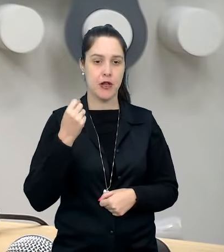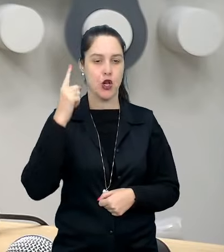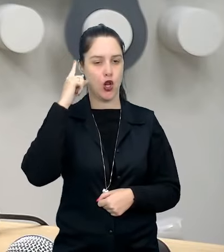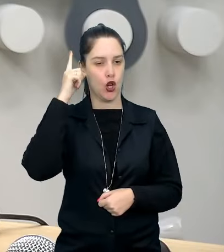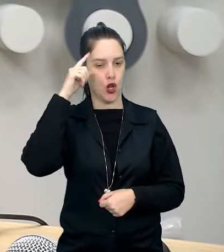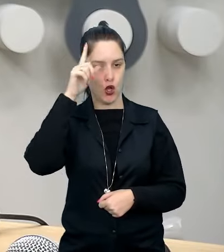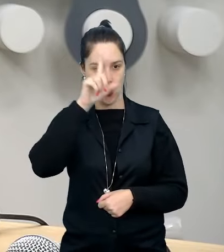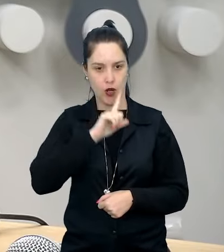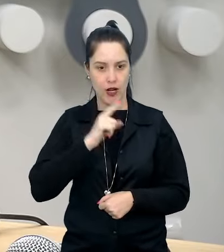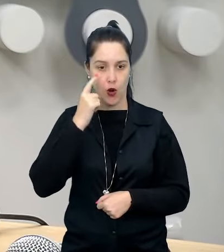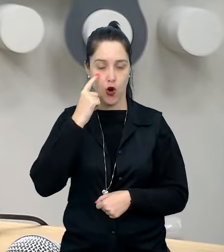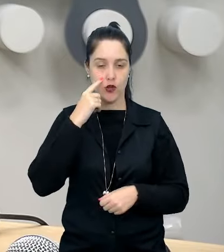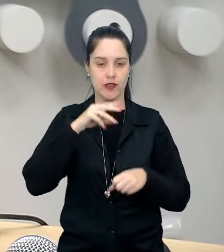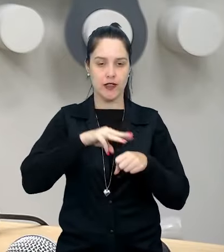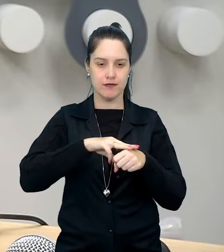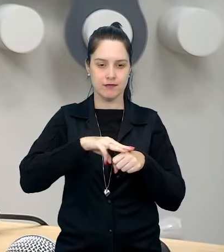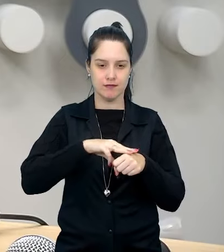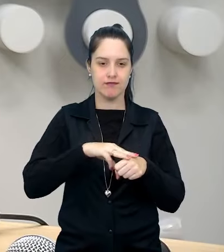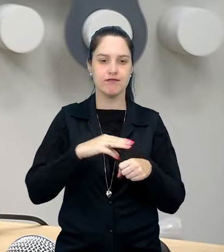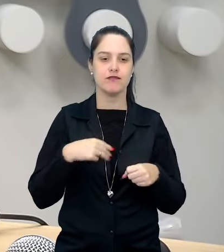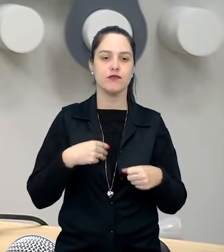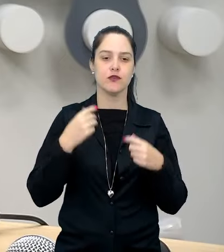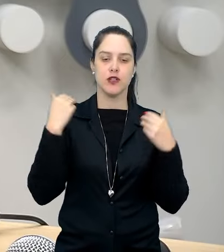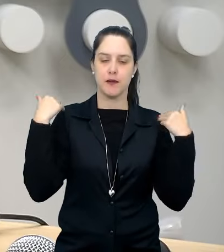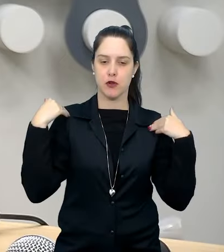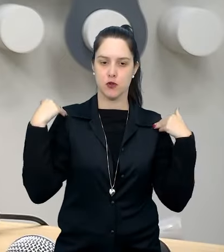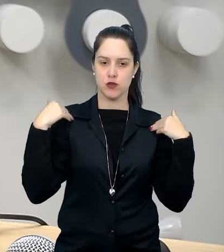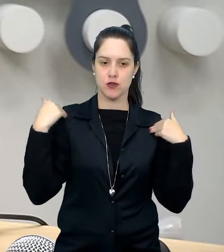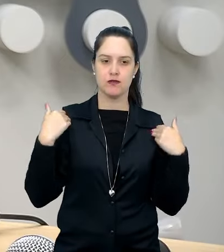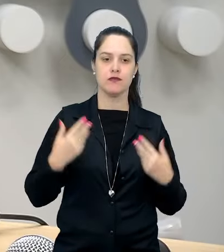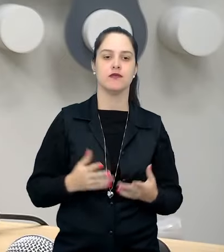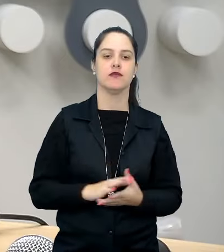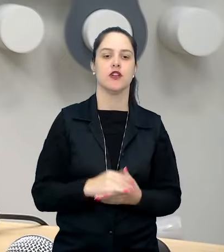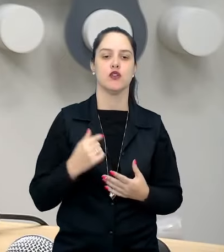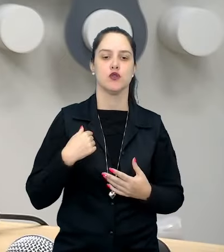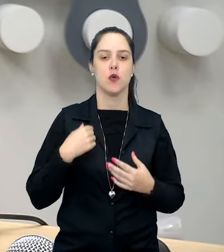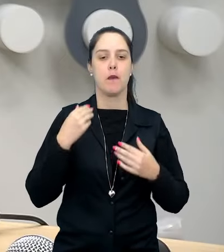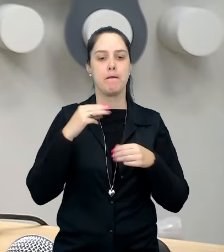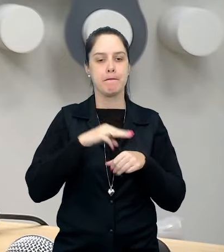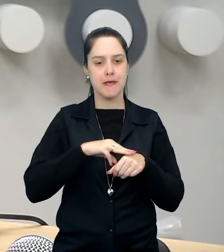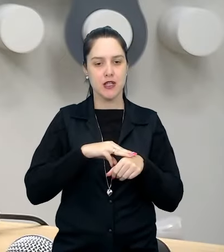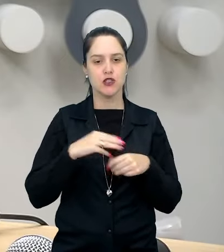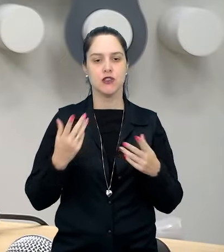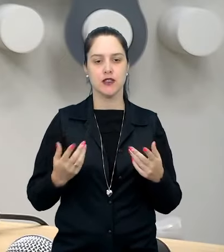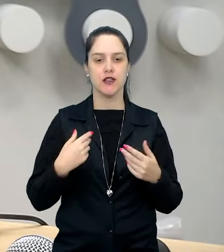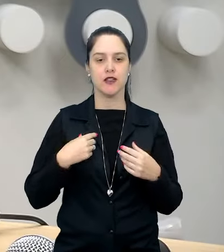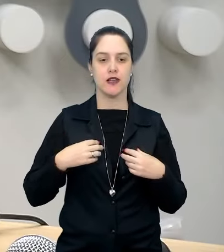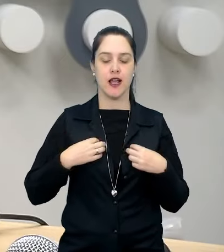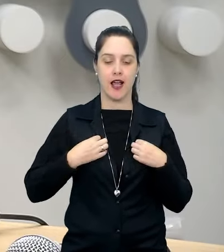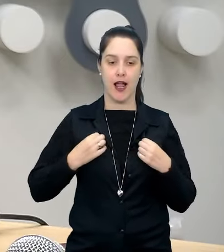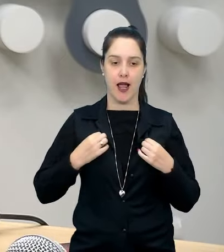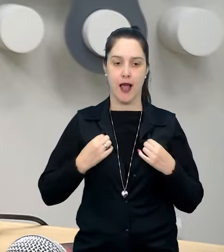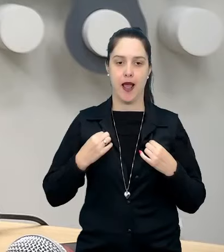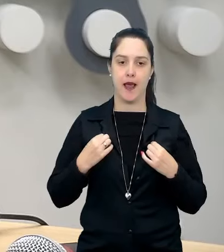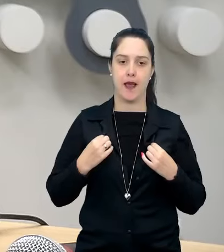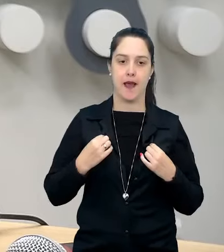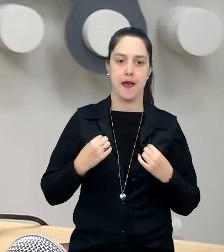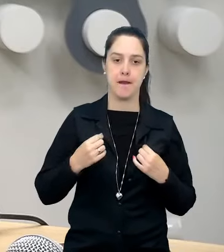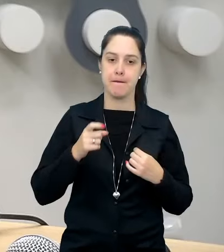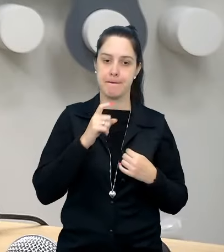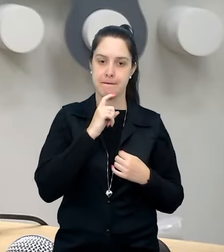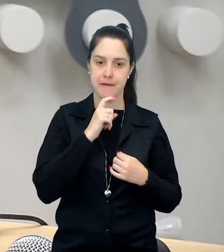olhos castanhos, tenho cabelo na altura dos ombros, estatura mediana. Estou usando uma camisa